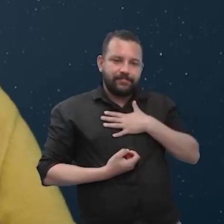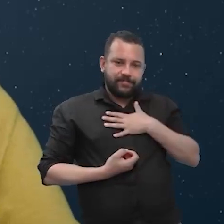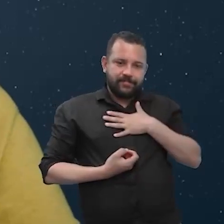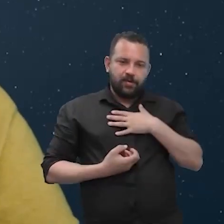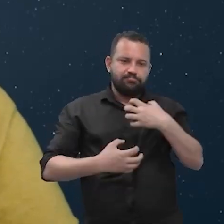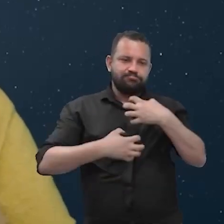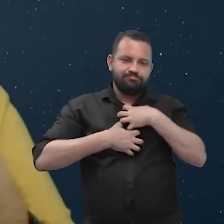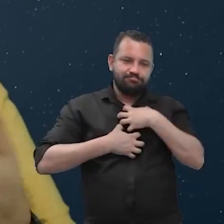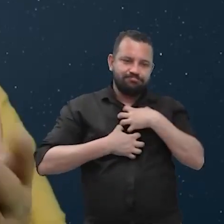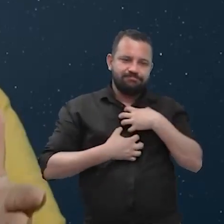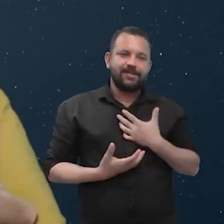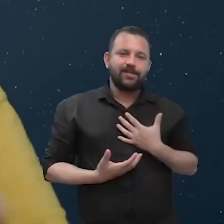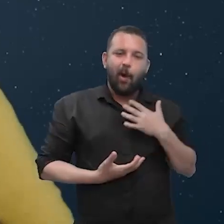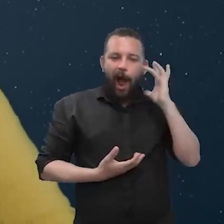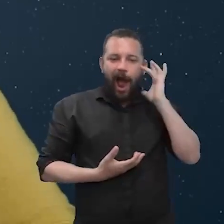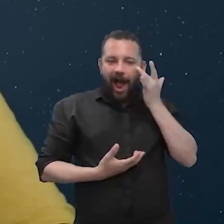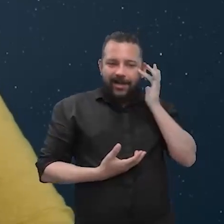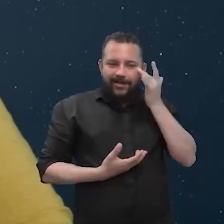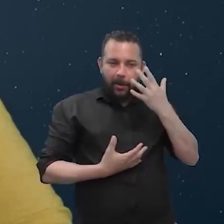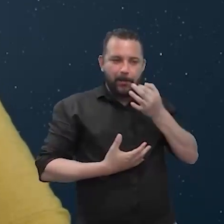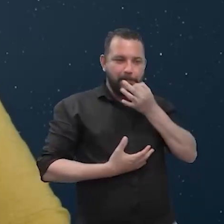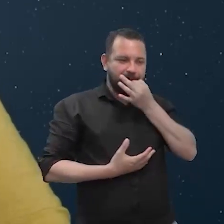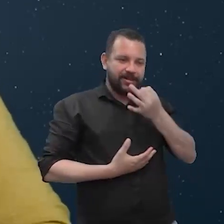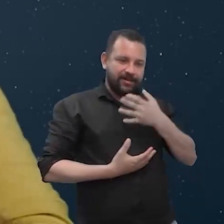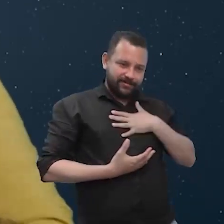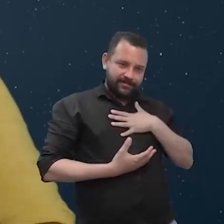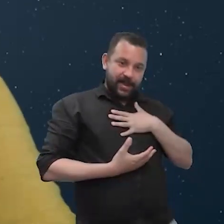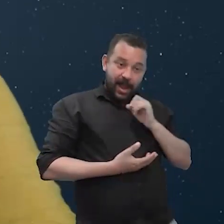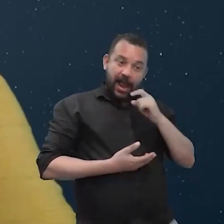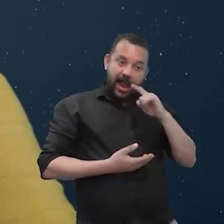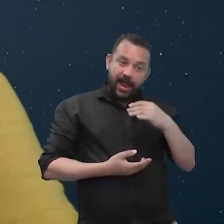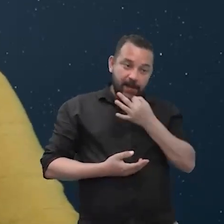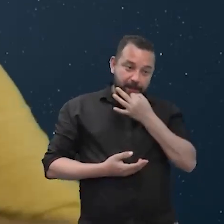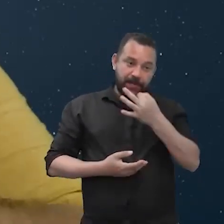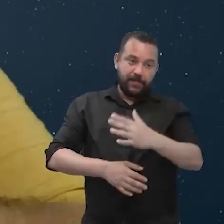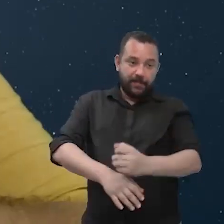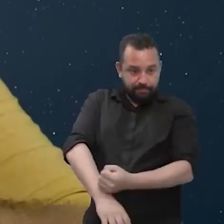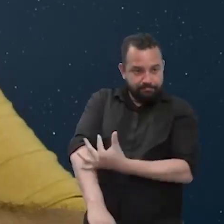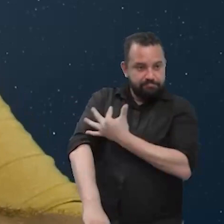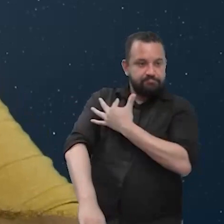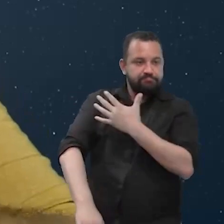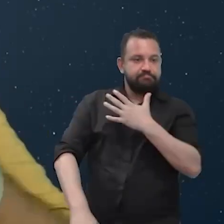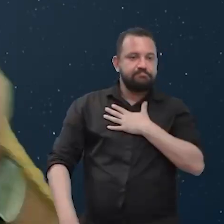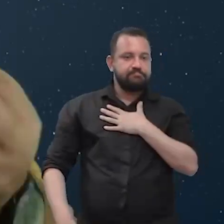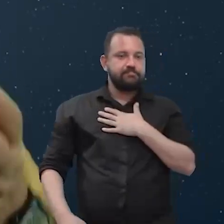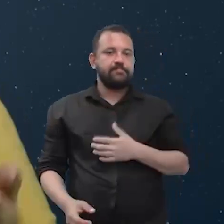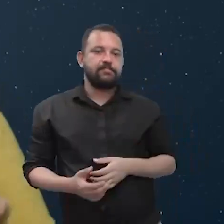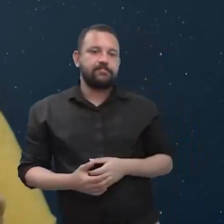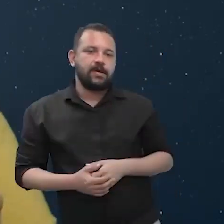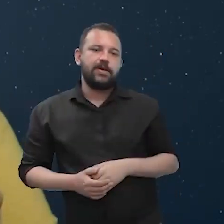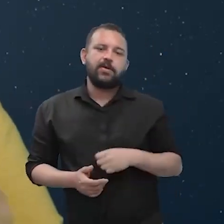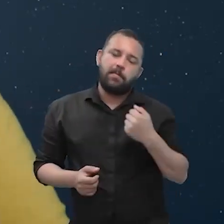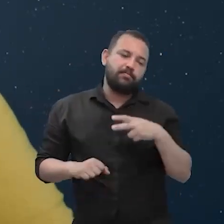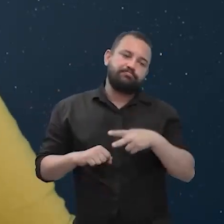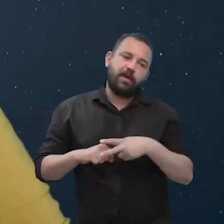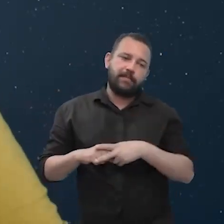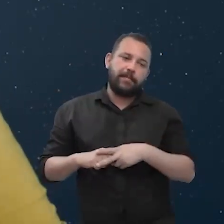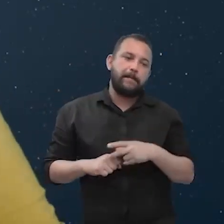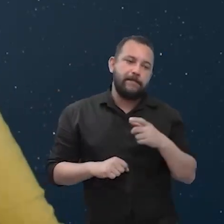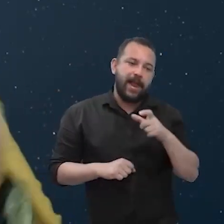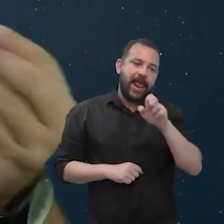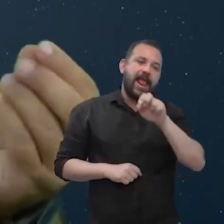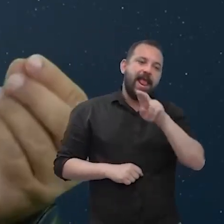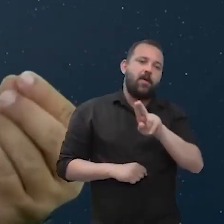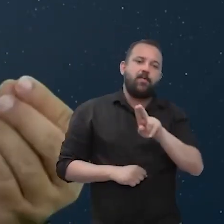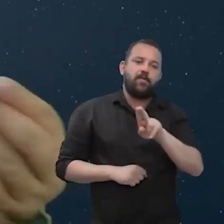o que eu acho. Então, a função expressiva, não é? Necessariamente, não tem que aparecer verbos e pronomes na primeira pessoa. Ah, se não